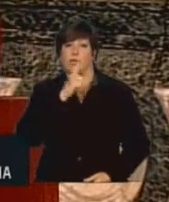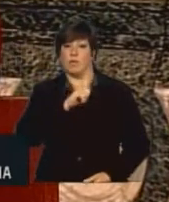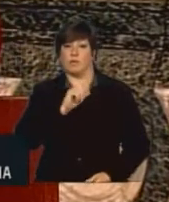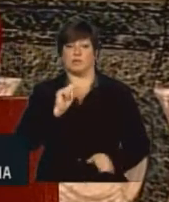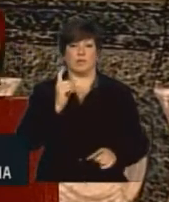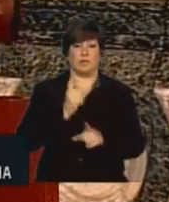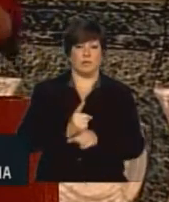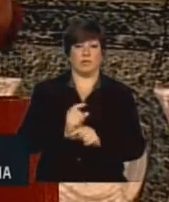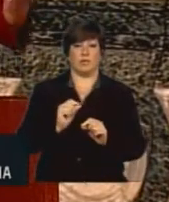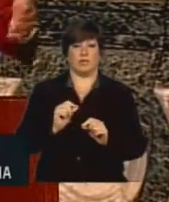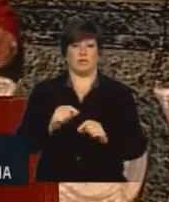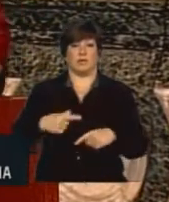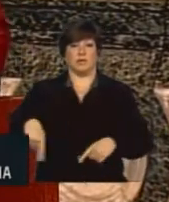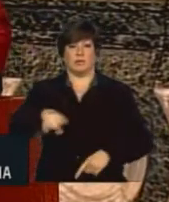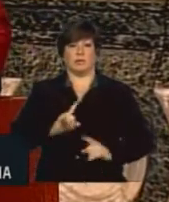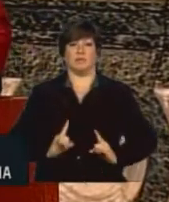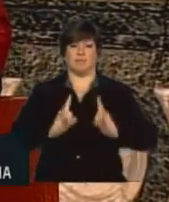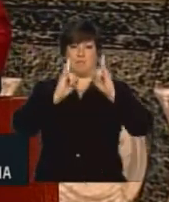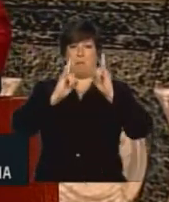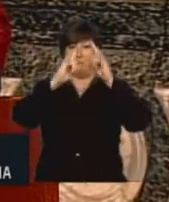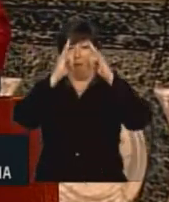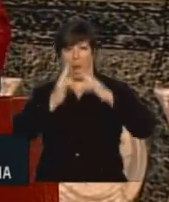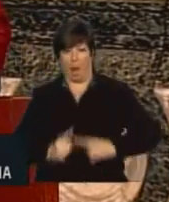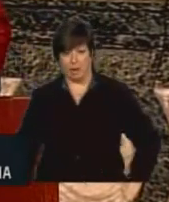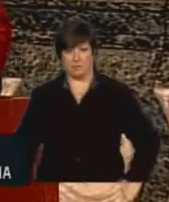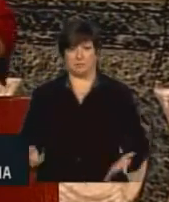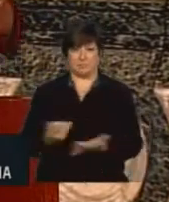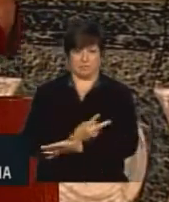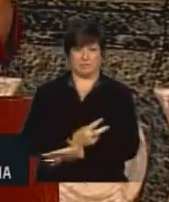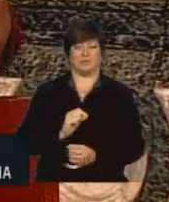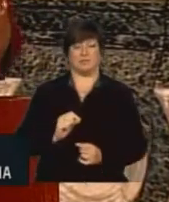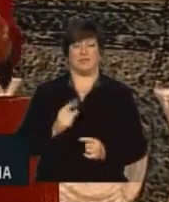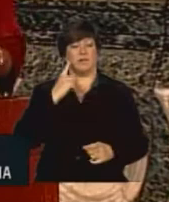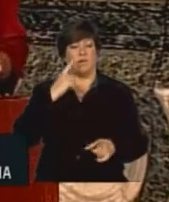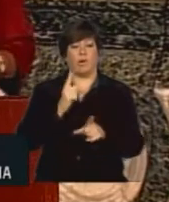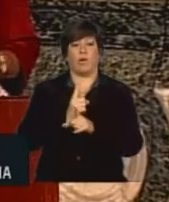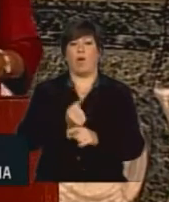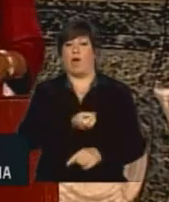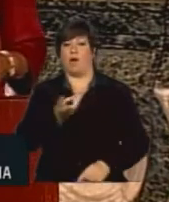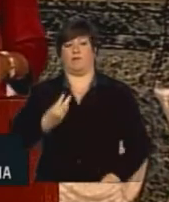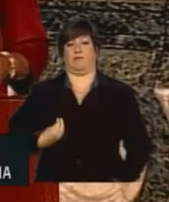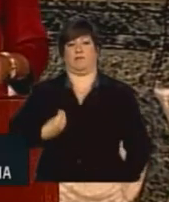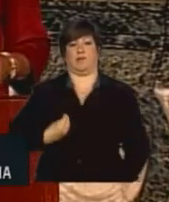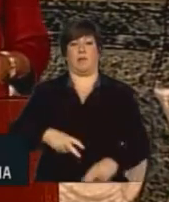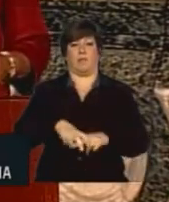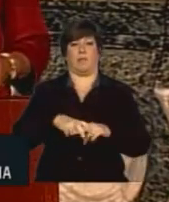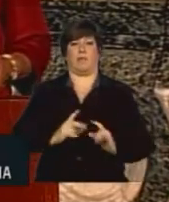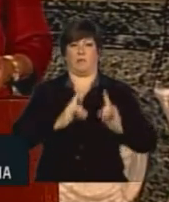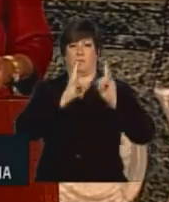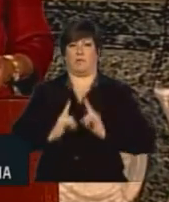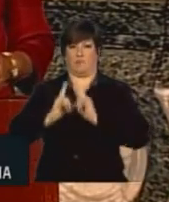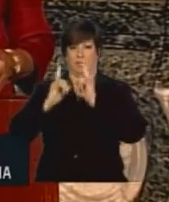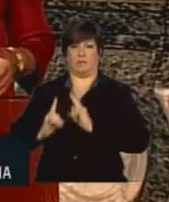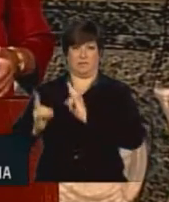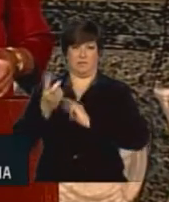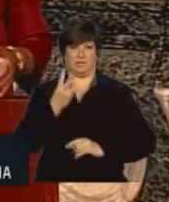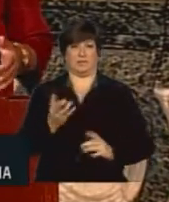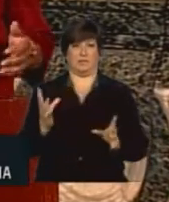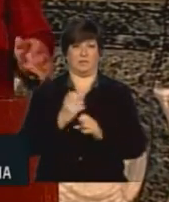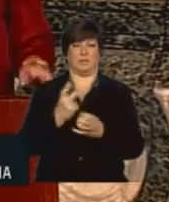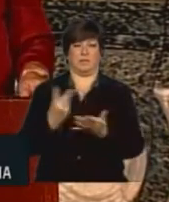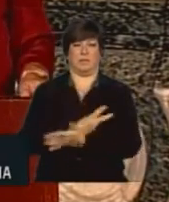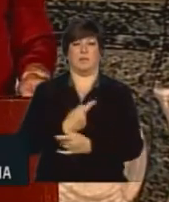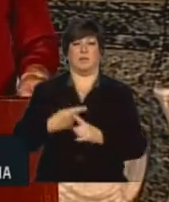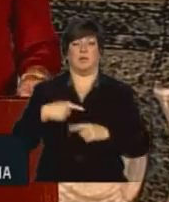sobrevivam e que sejam encontradas com vida após esse esforço que eles estão fazendo de